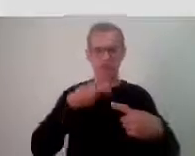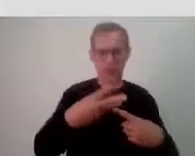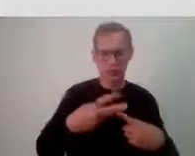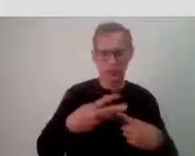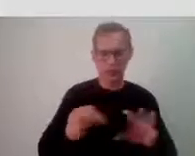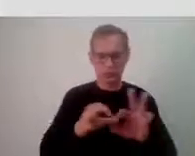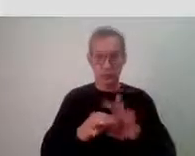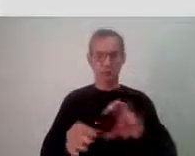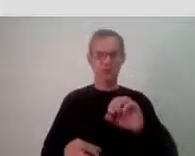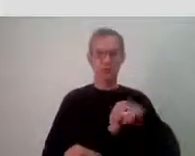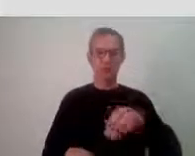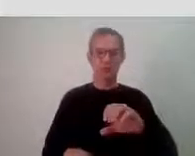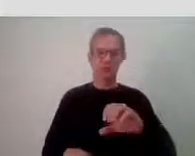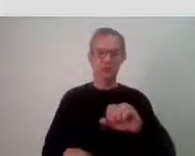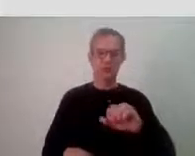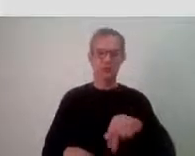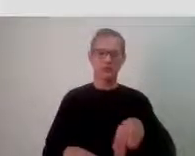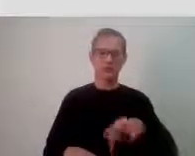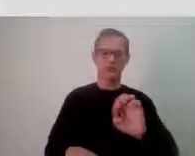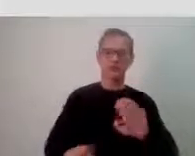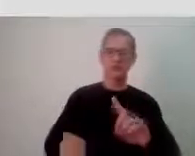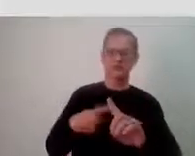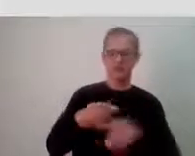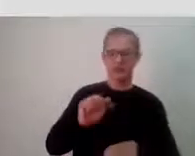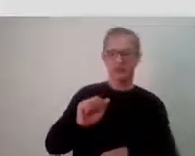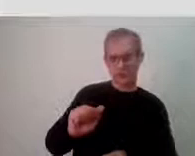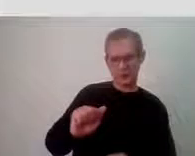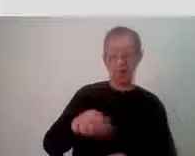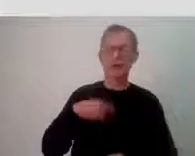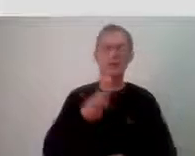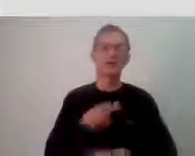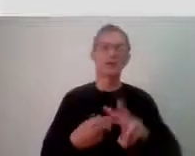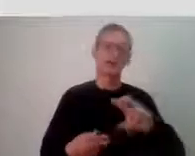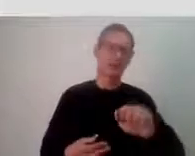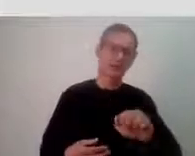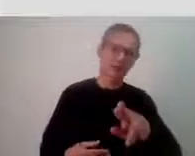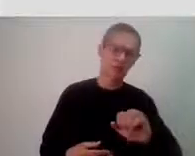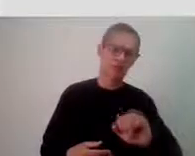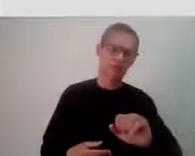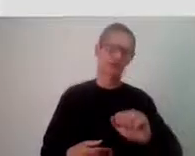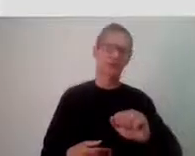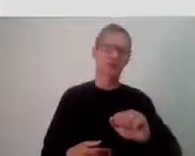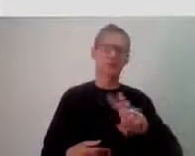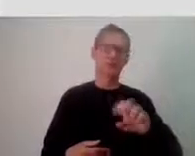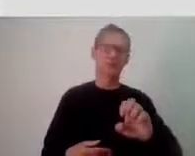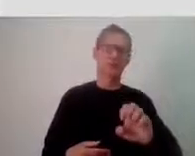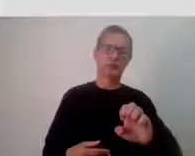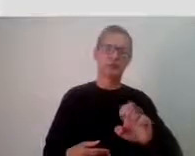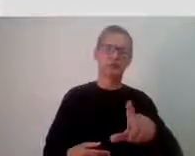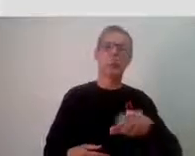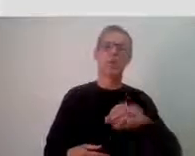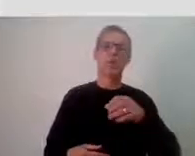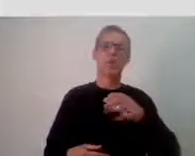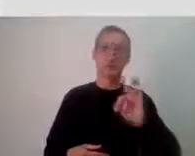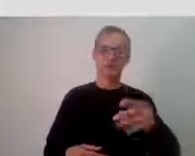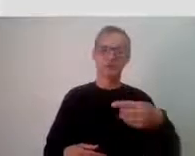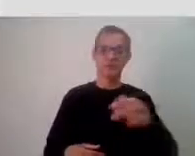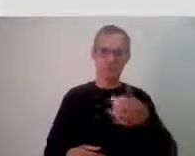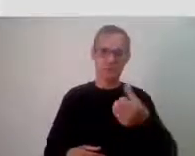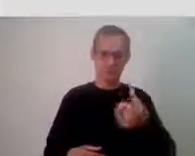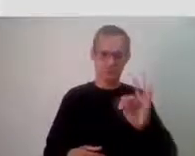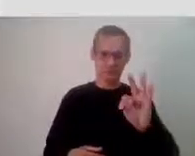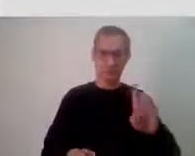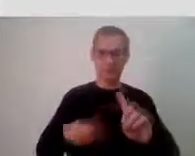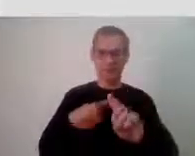de constante, constante vezes a variável. Quem que é a nossa variável? É t, então menos 6t. Mais c.